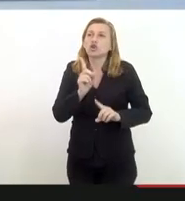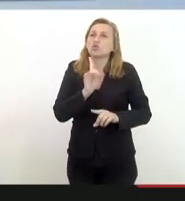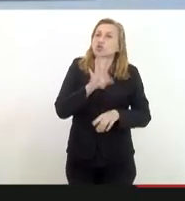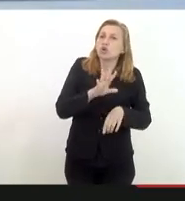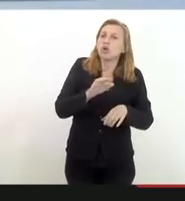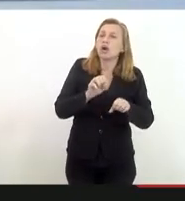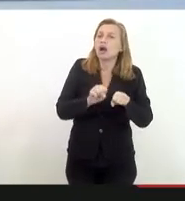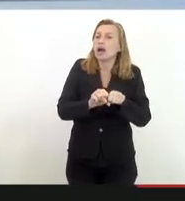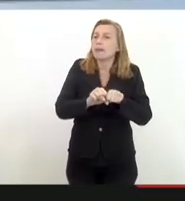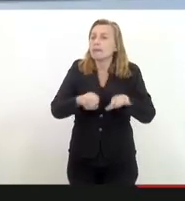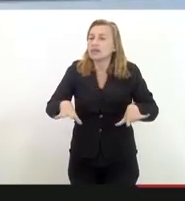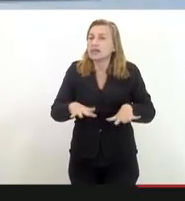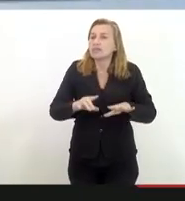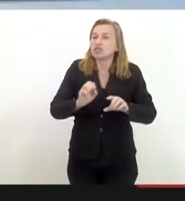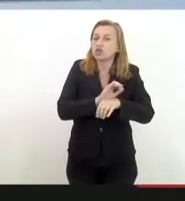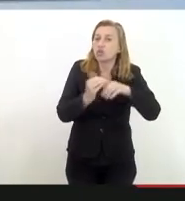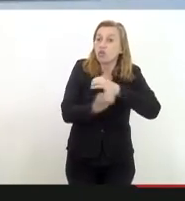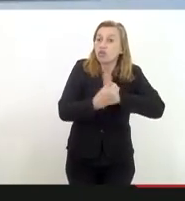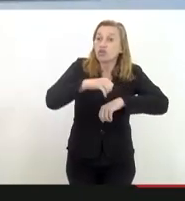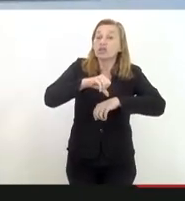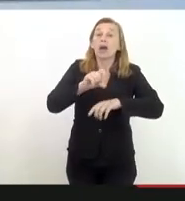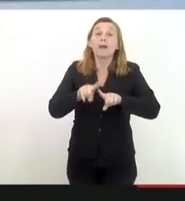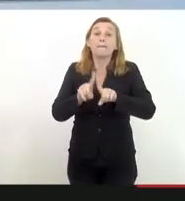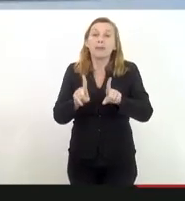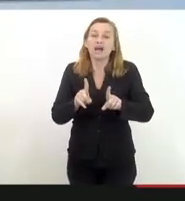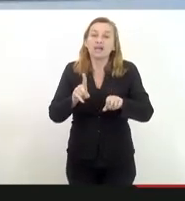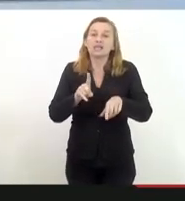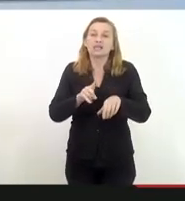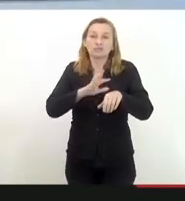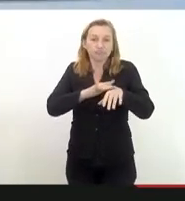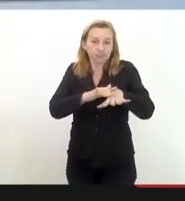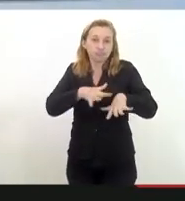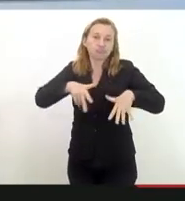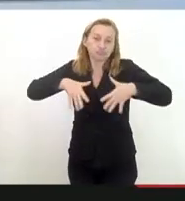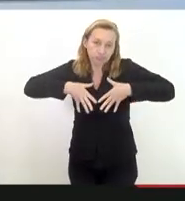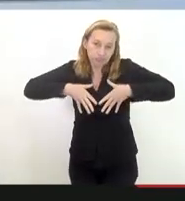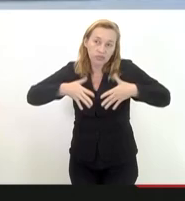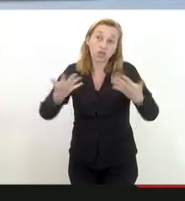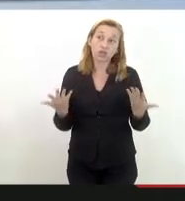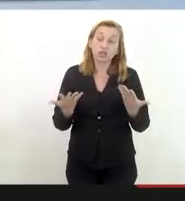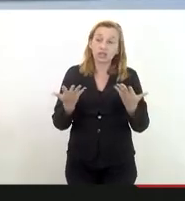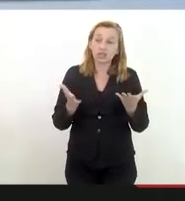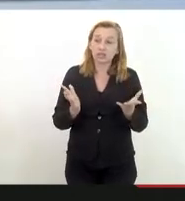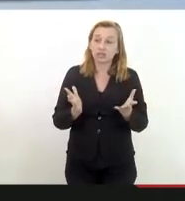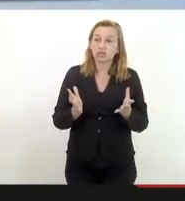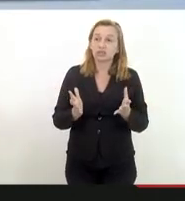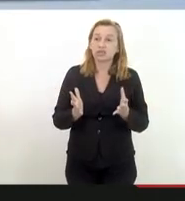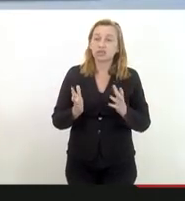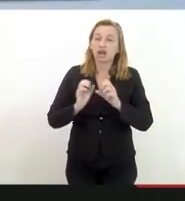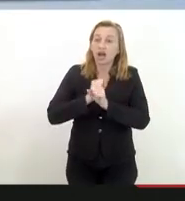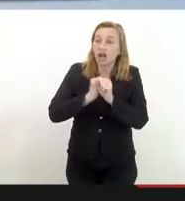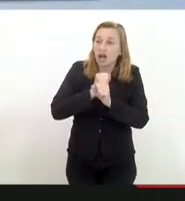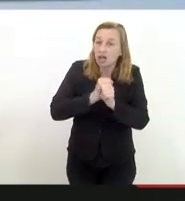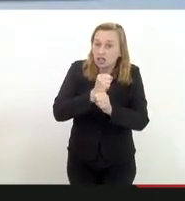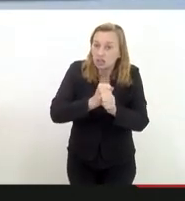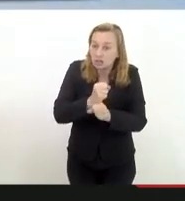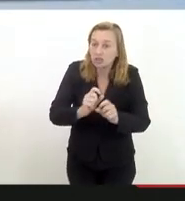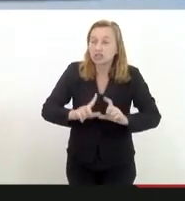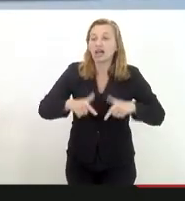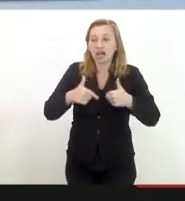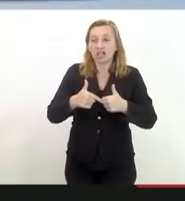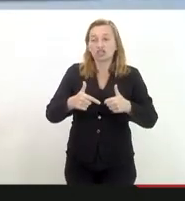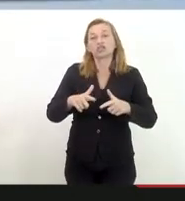pandemia de Covid, mas à tuberculose que se perpetua desde muito tempo